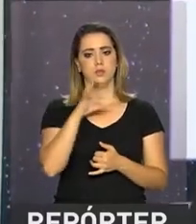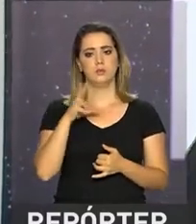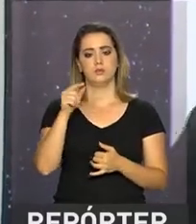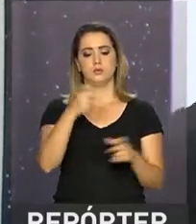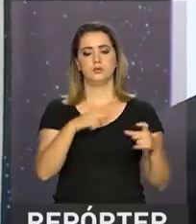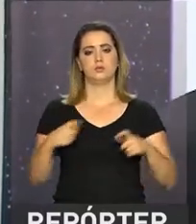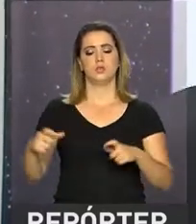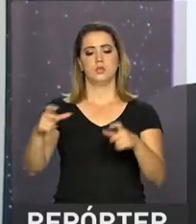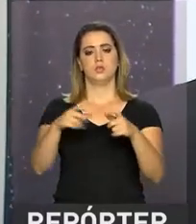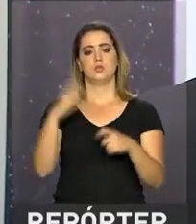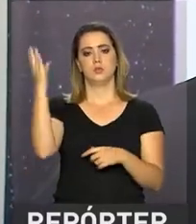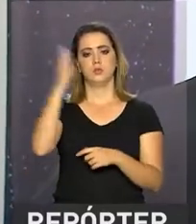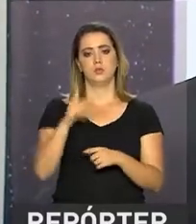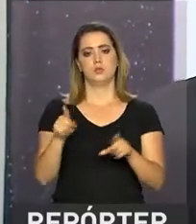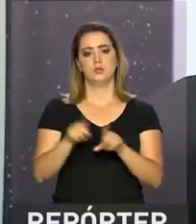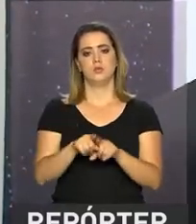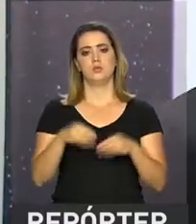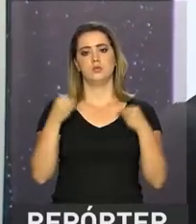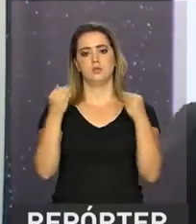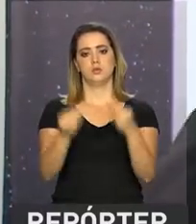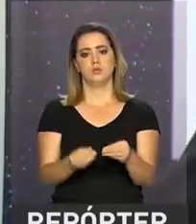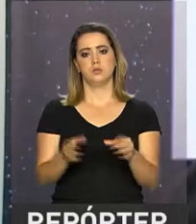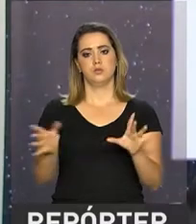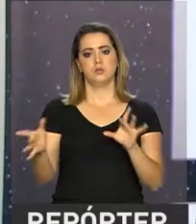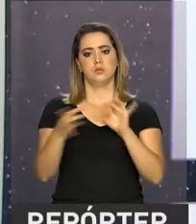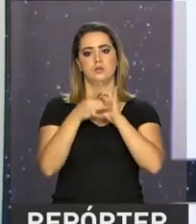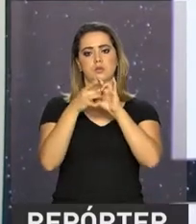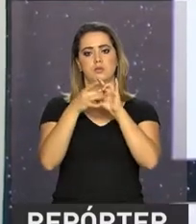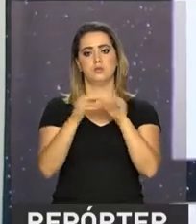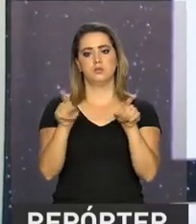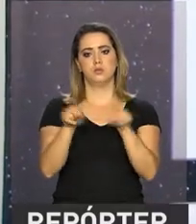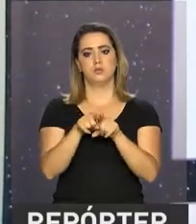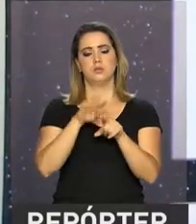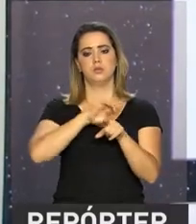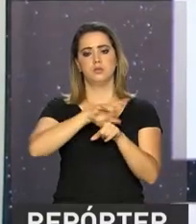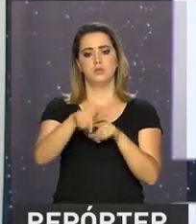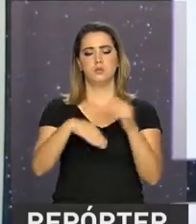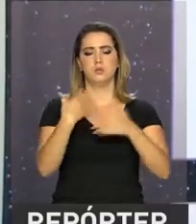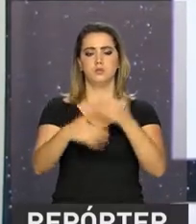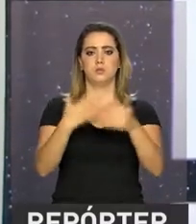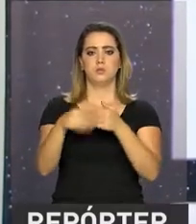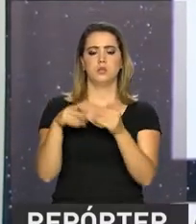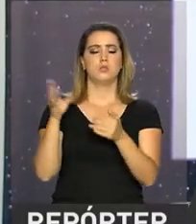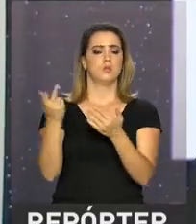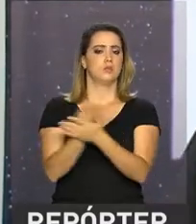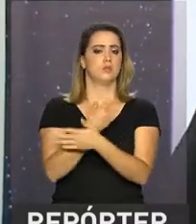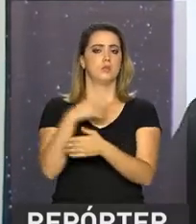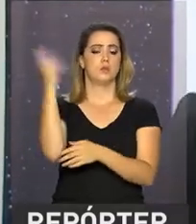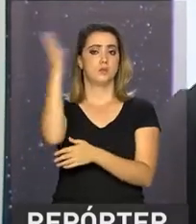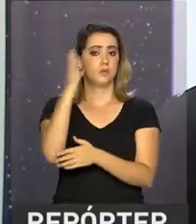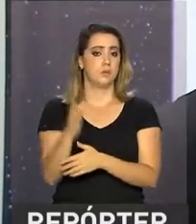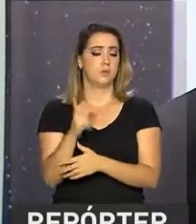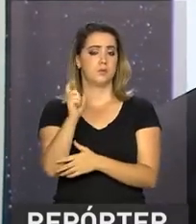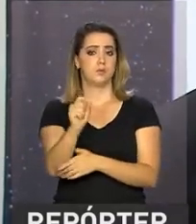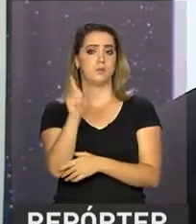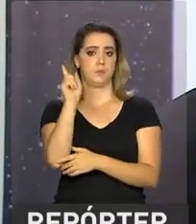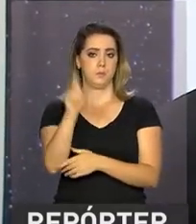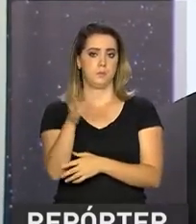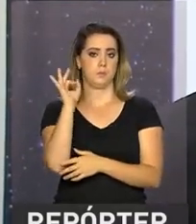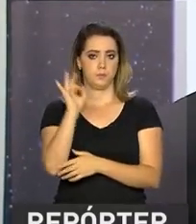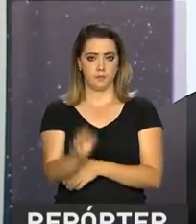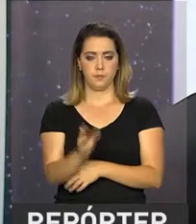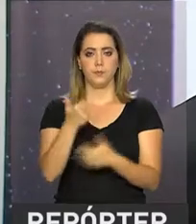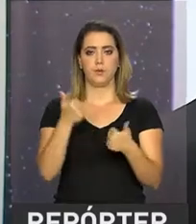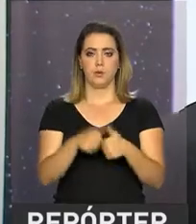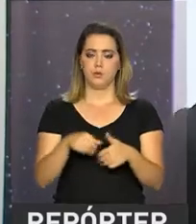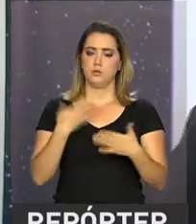todos os cantos do país, vem ela se associar a grandes avanços que já acontecem hoje no país, notadamente,